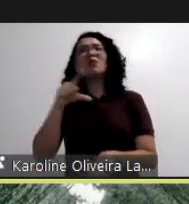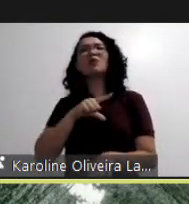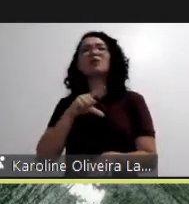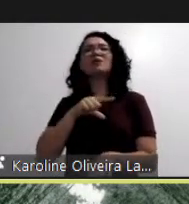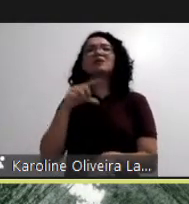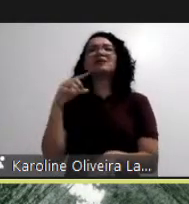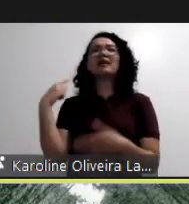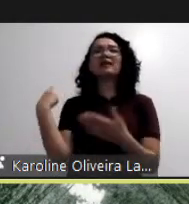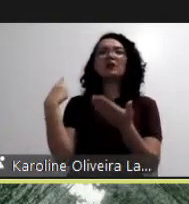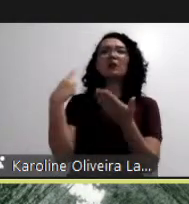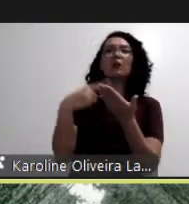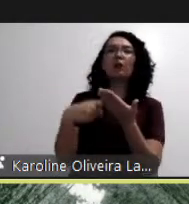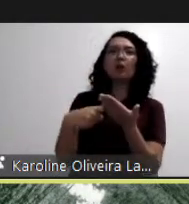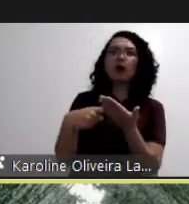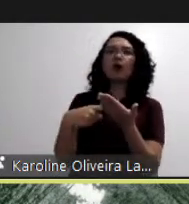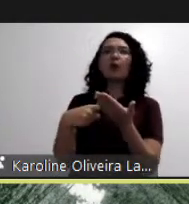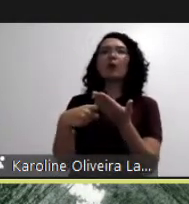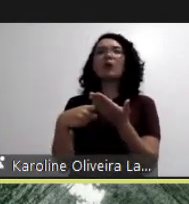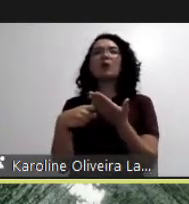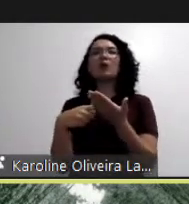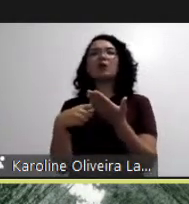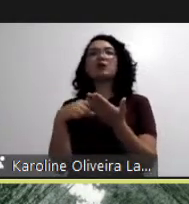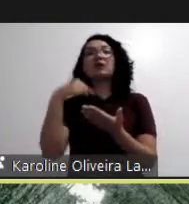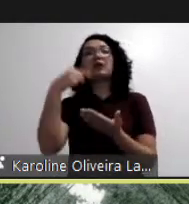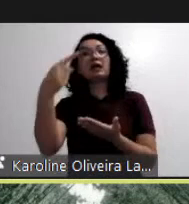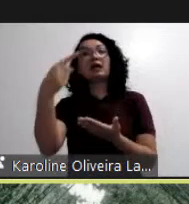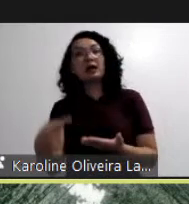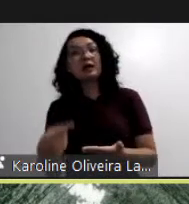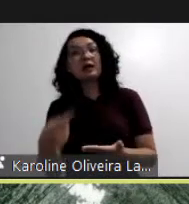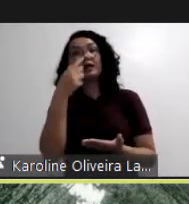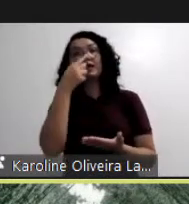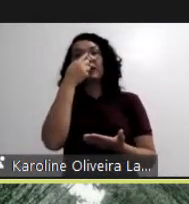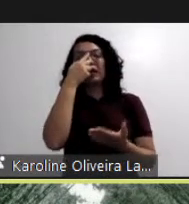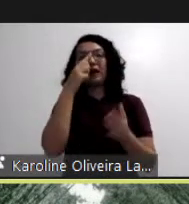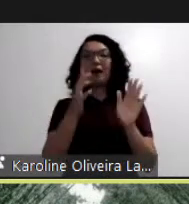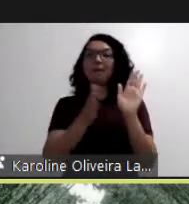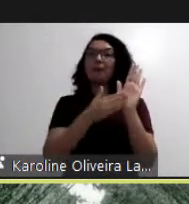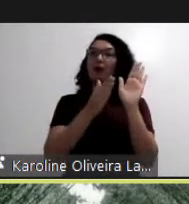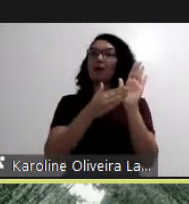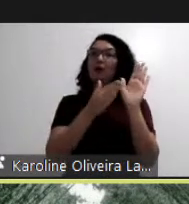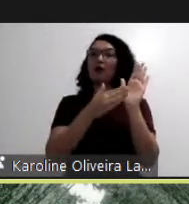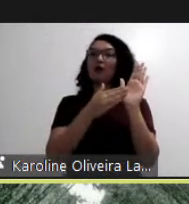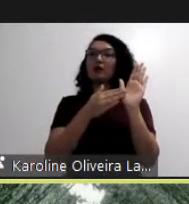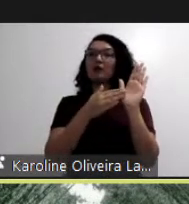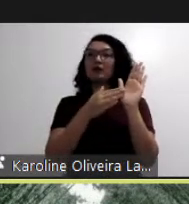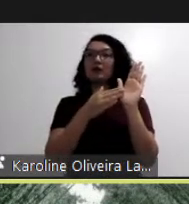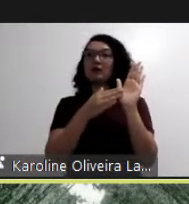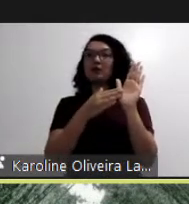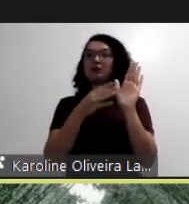2332 foi uma fusão, né, da proposta do Niemeyer com o Le Corbusier, e